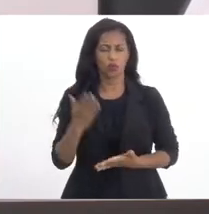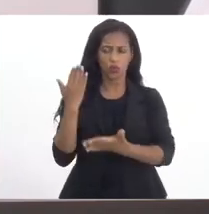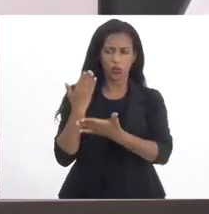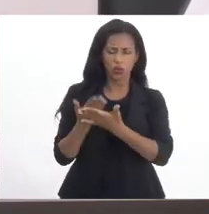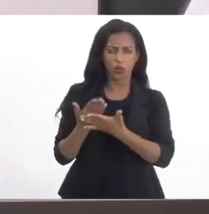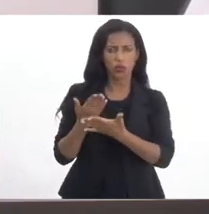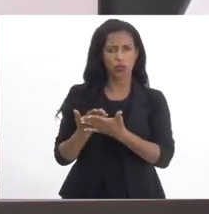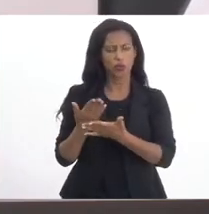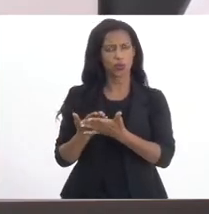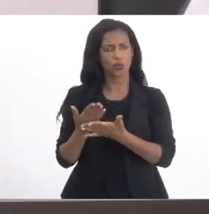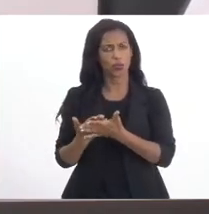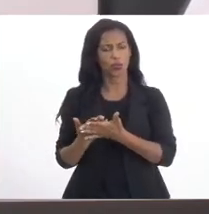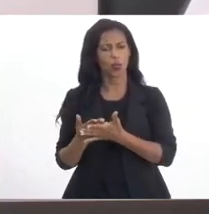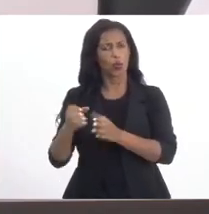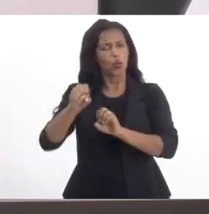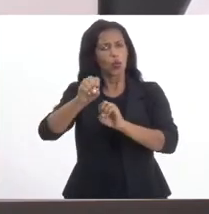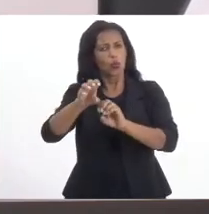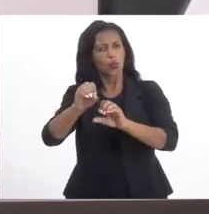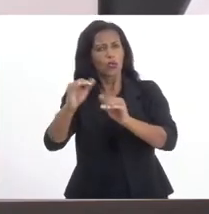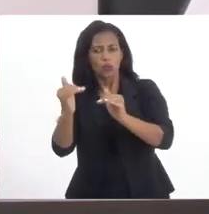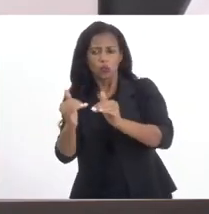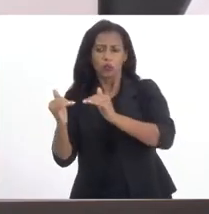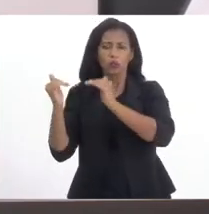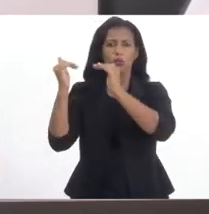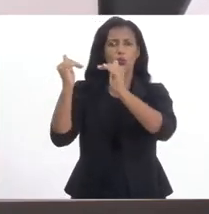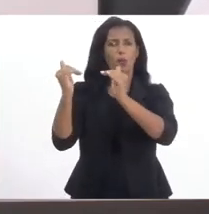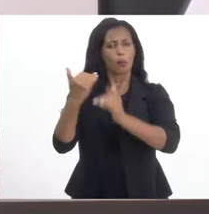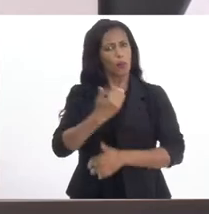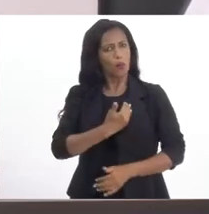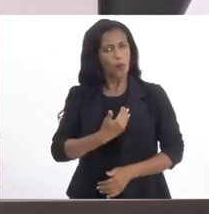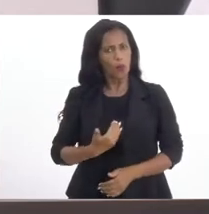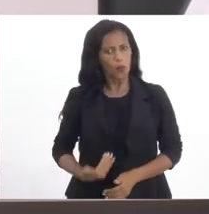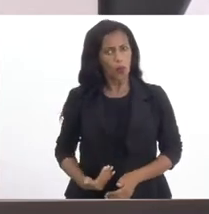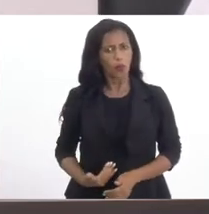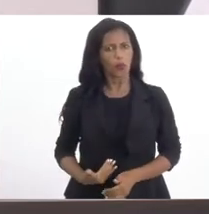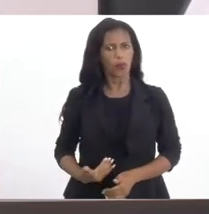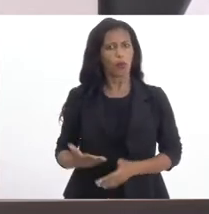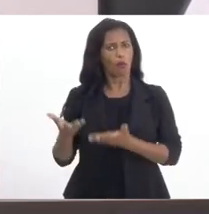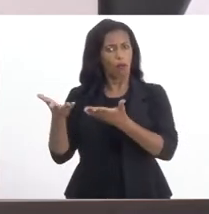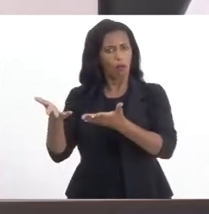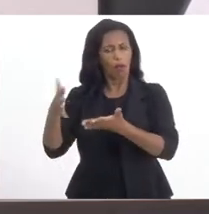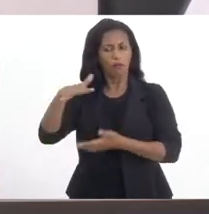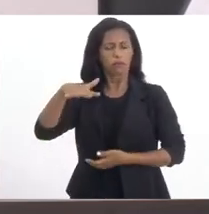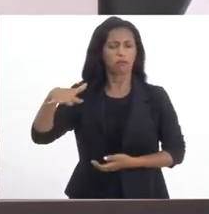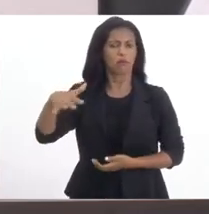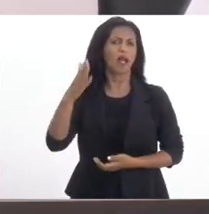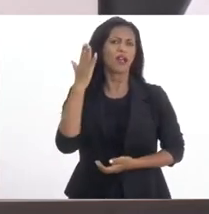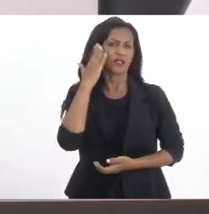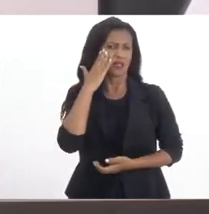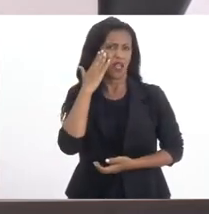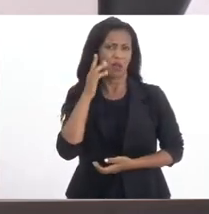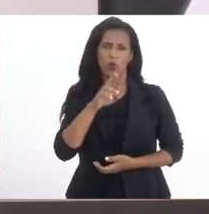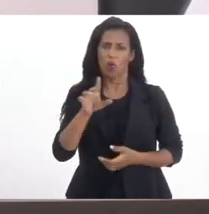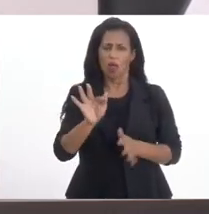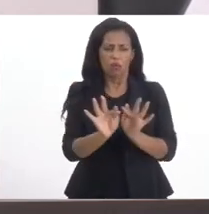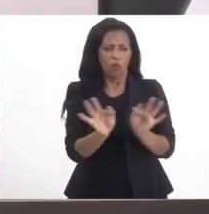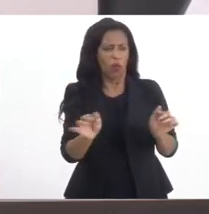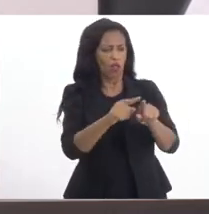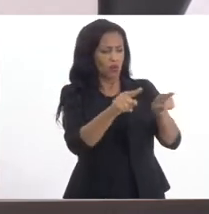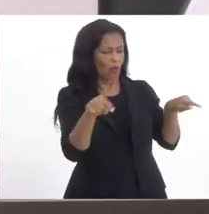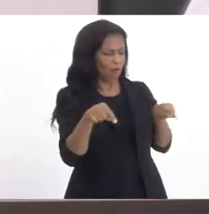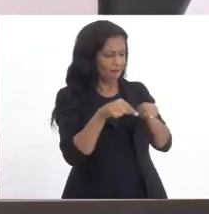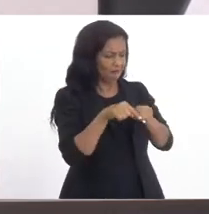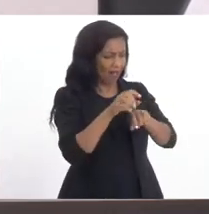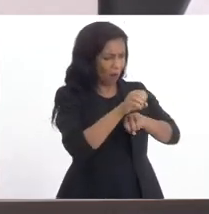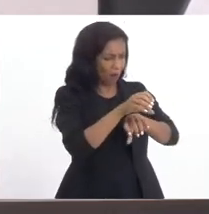estudo no ensino superior público na Zona Oeste. Porque a gente sabe que uma universidade não é só uma sala de aula. É